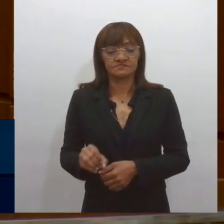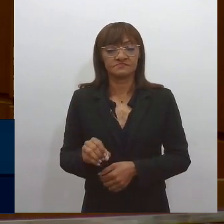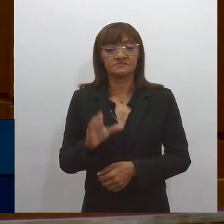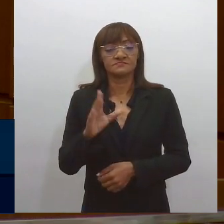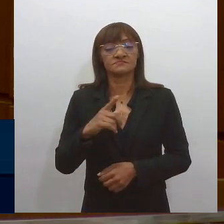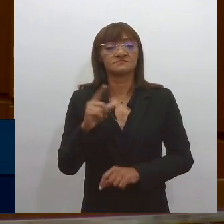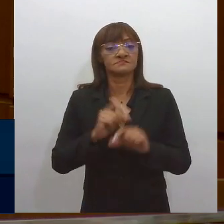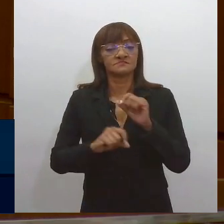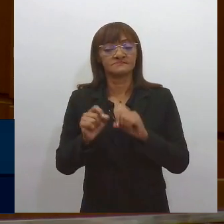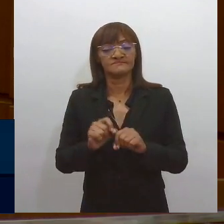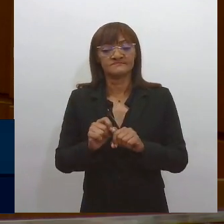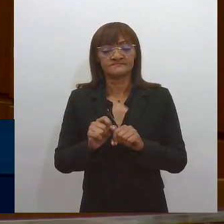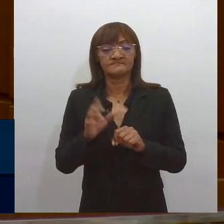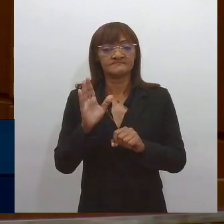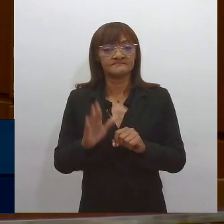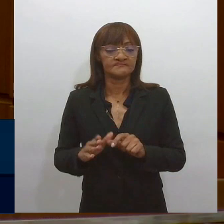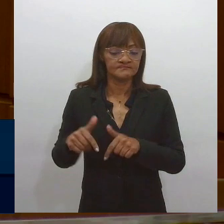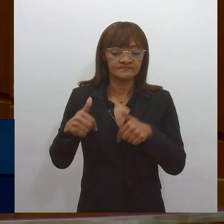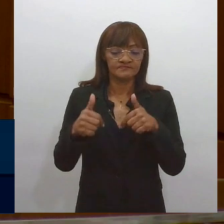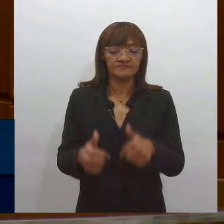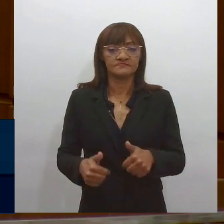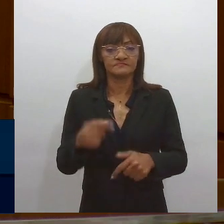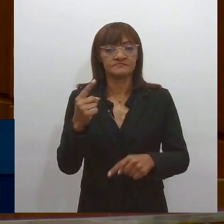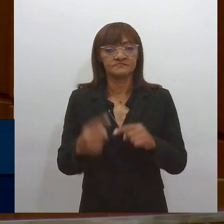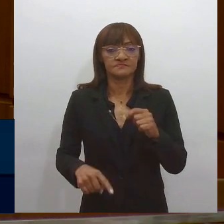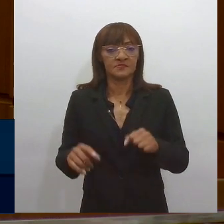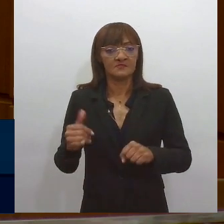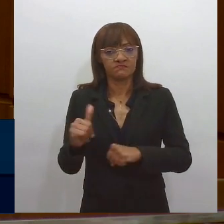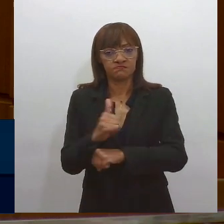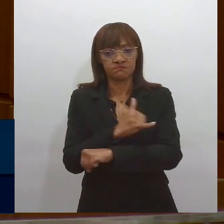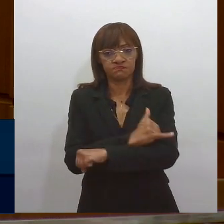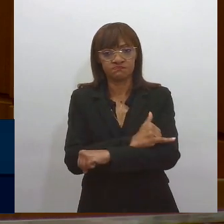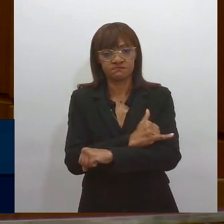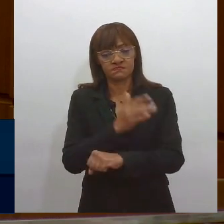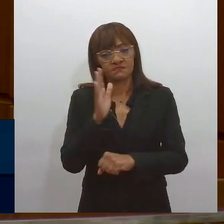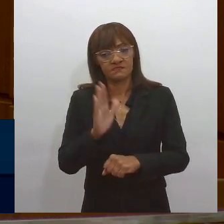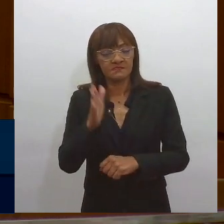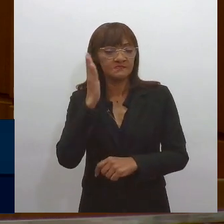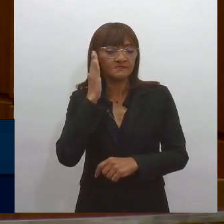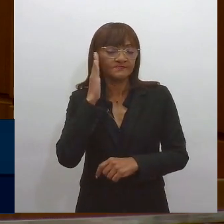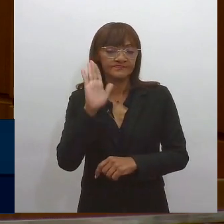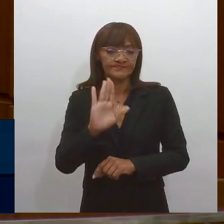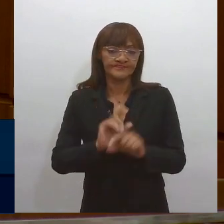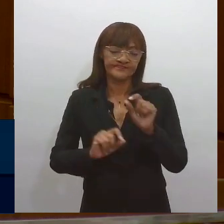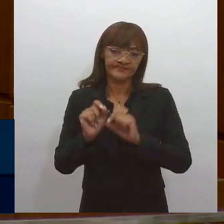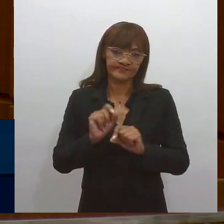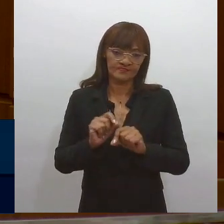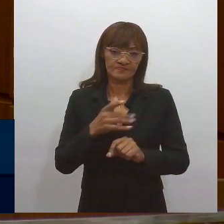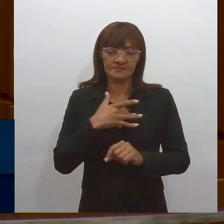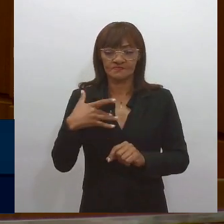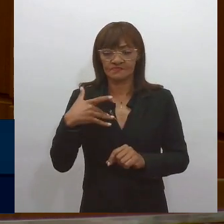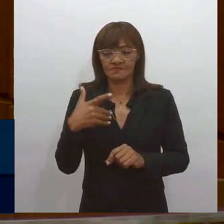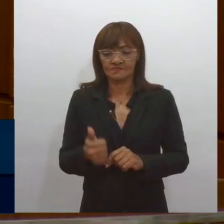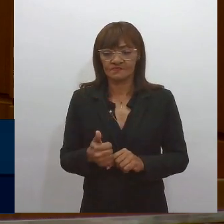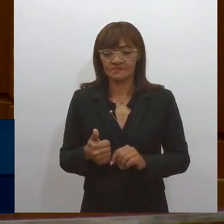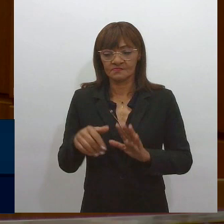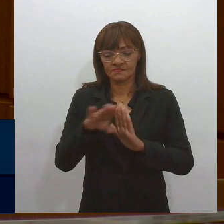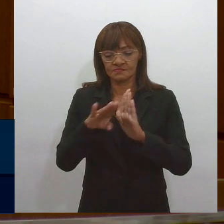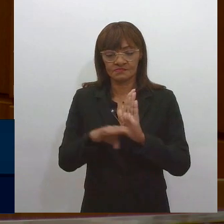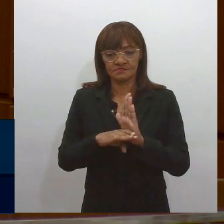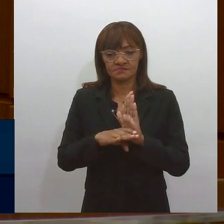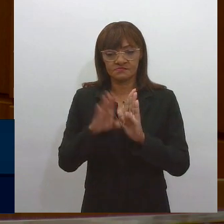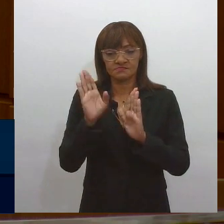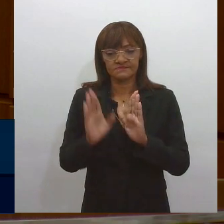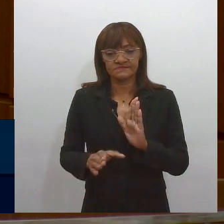compreendendo a complexidade dessa questão de saúde o programa adota um formato personalizado com